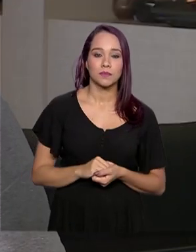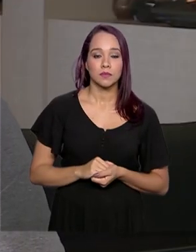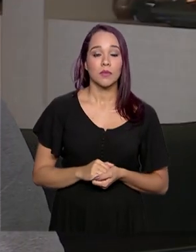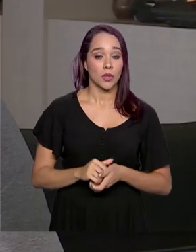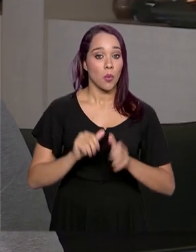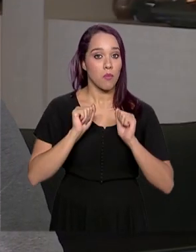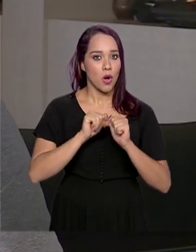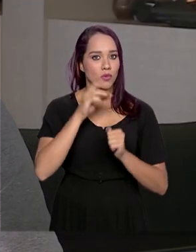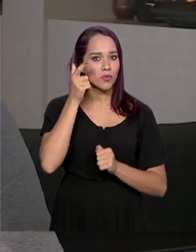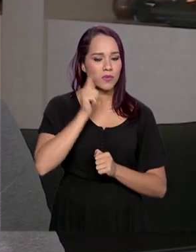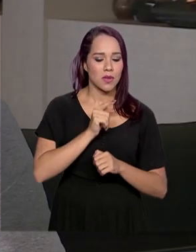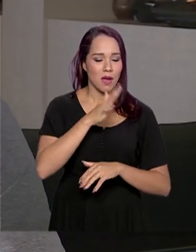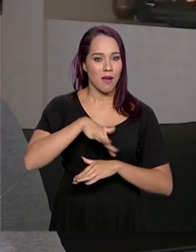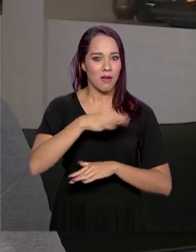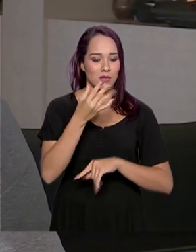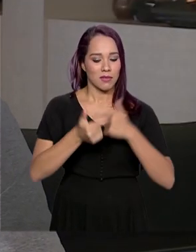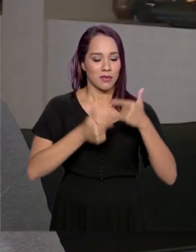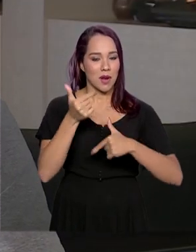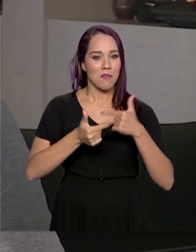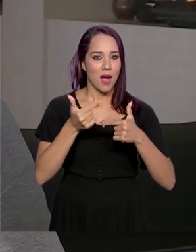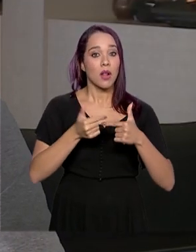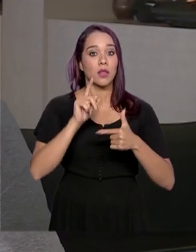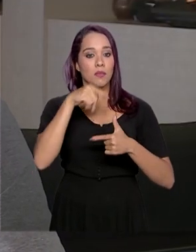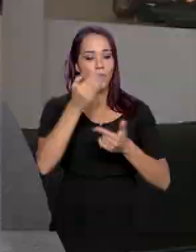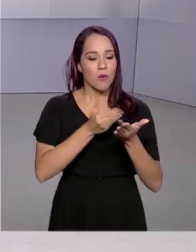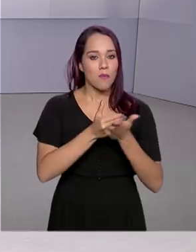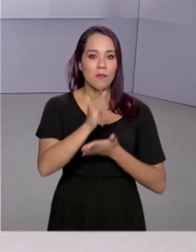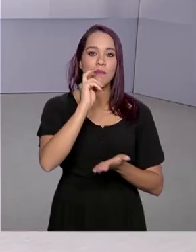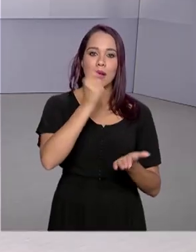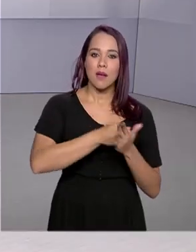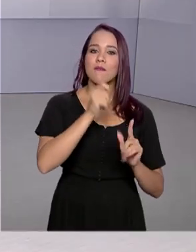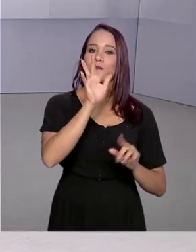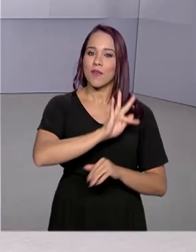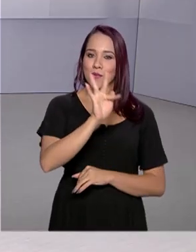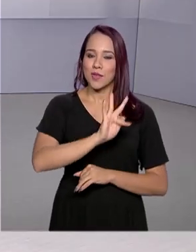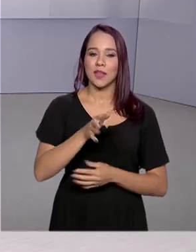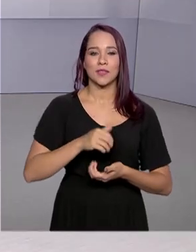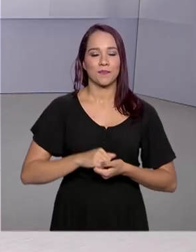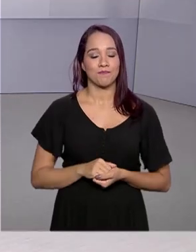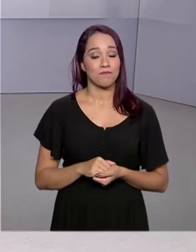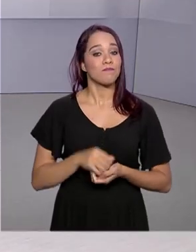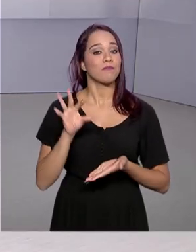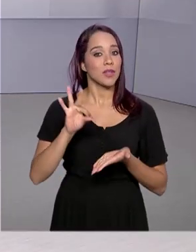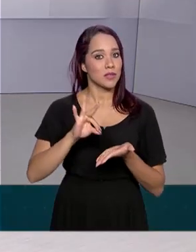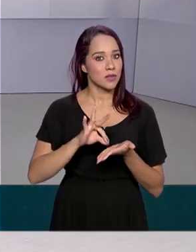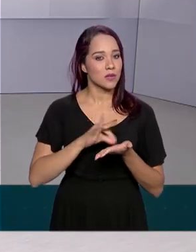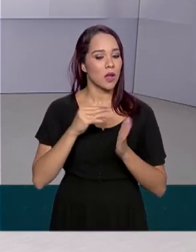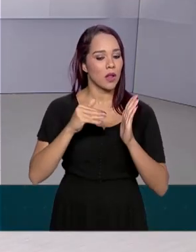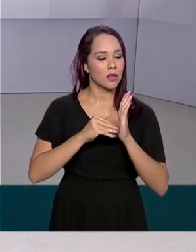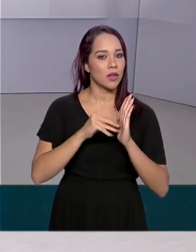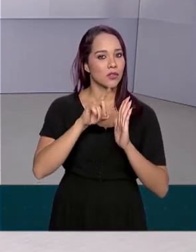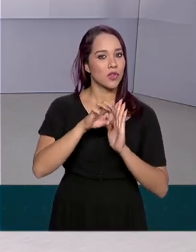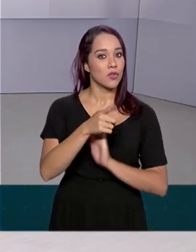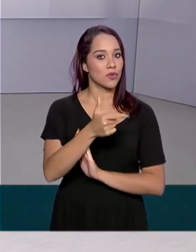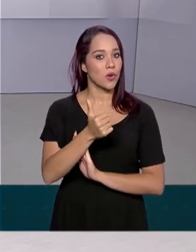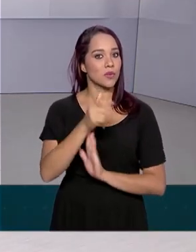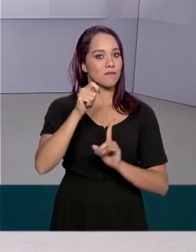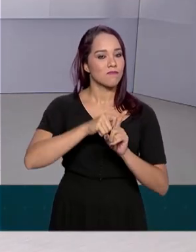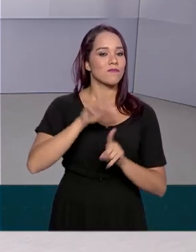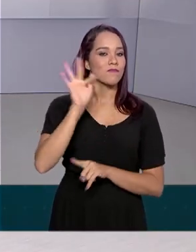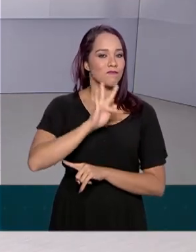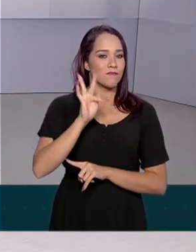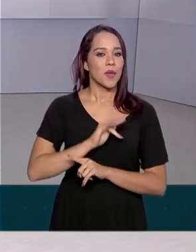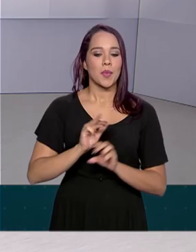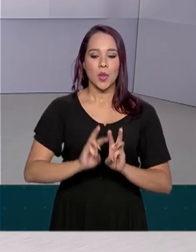se estabelecer no mercado de trabalho para depois começar a pagar a faculdade. As inscrições vão até 12 de fevereiro pelo